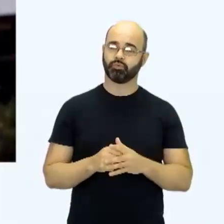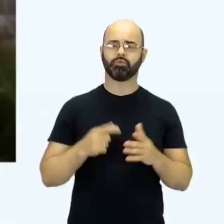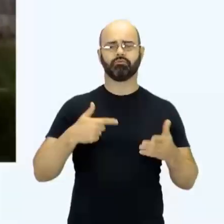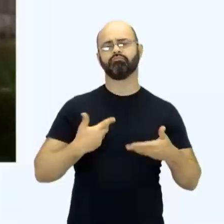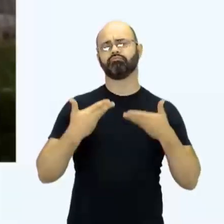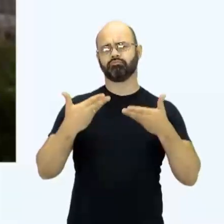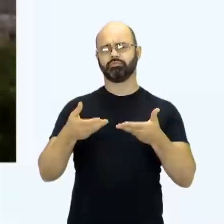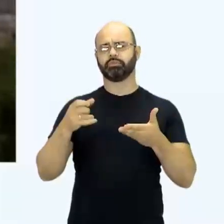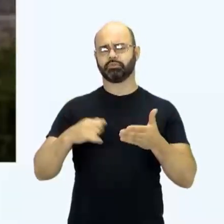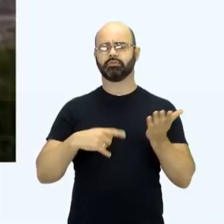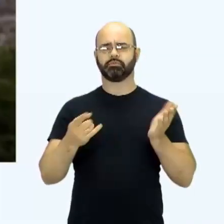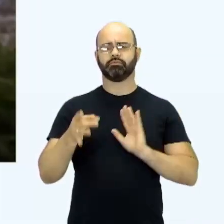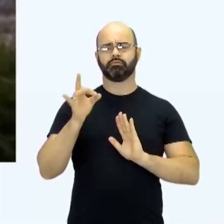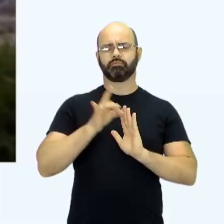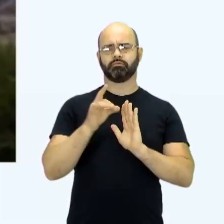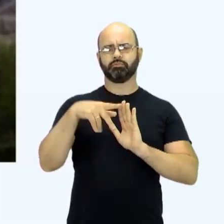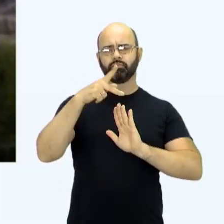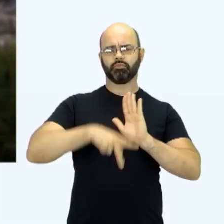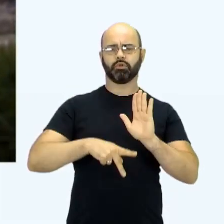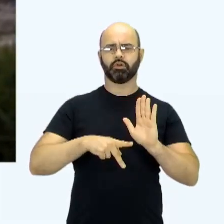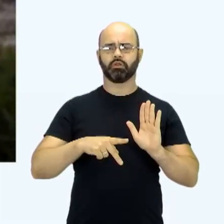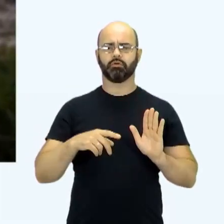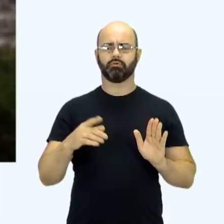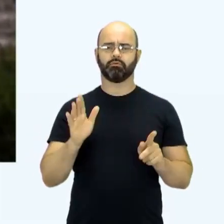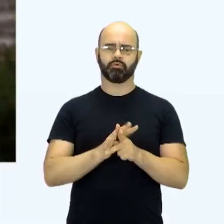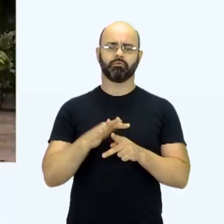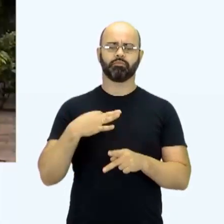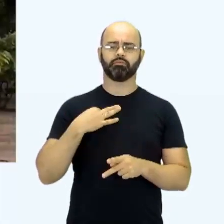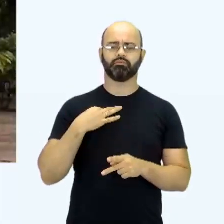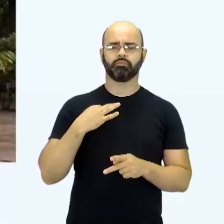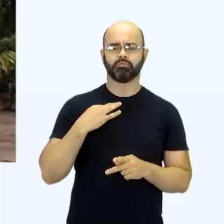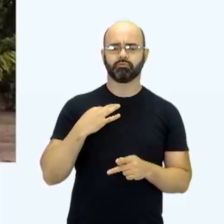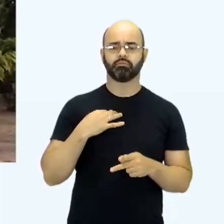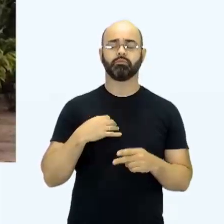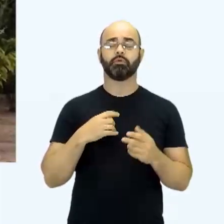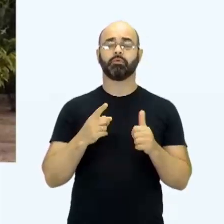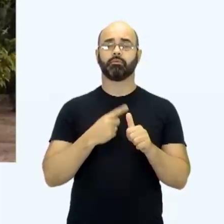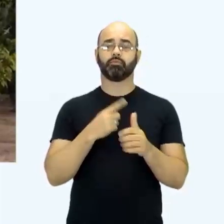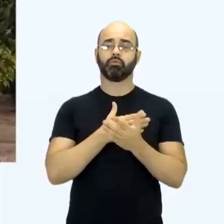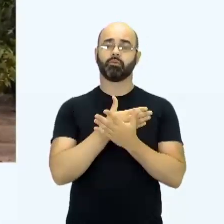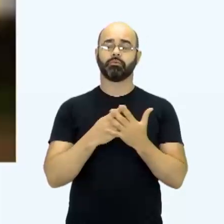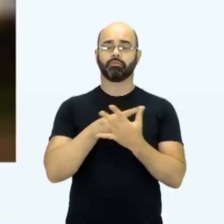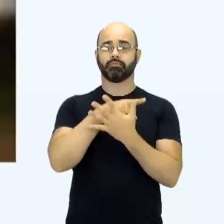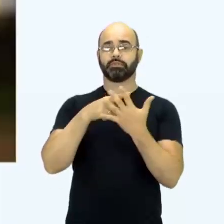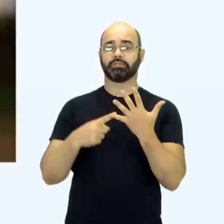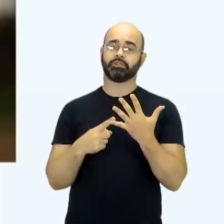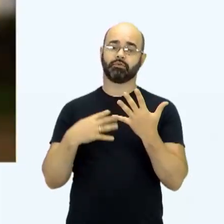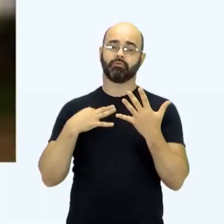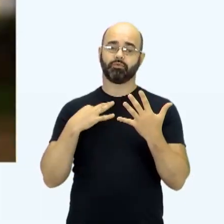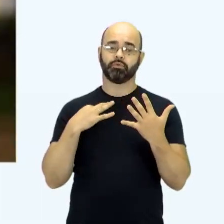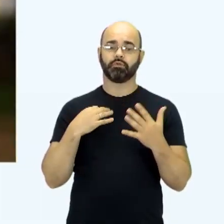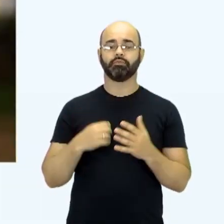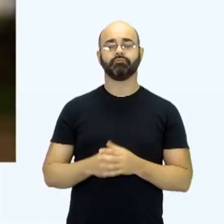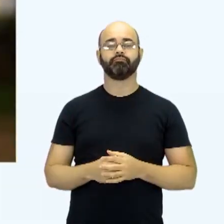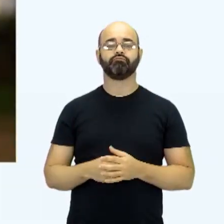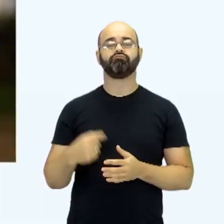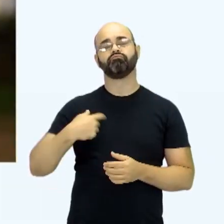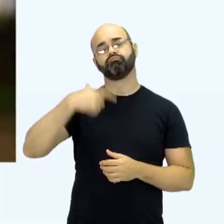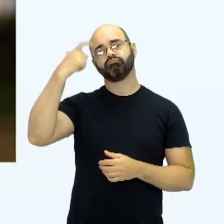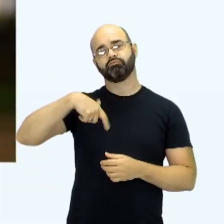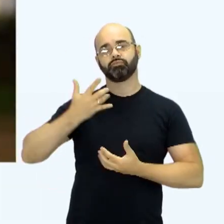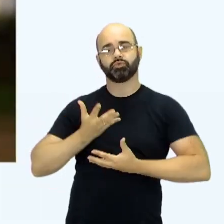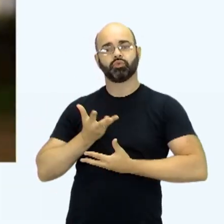o programa de voluntariado, né? E aí a gente teve os primeiros 5 voluntários. Eu fui convidada a participar